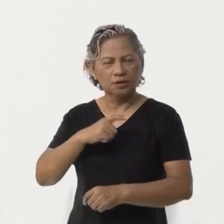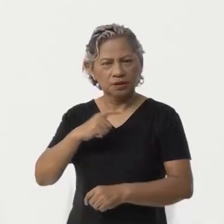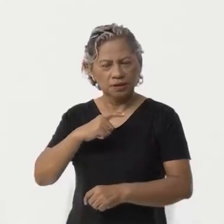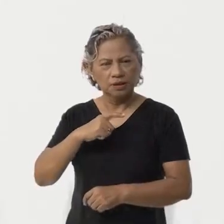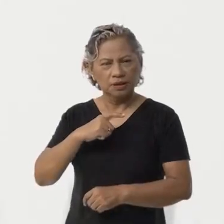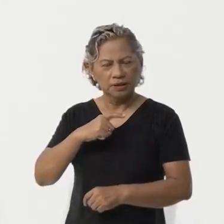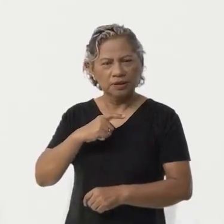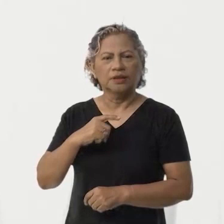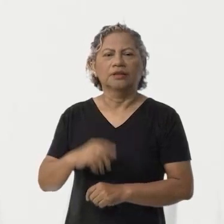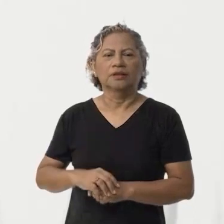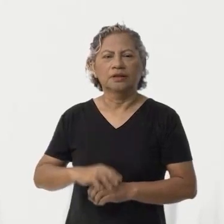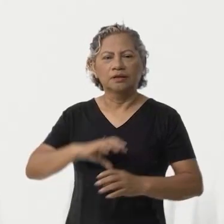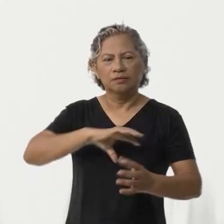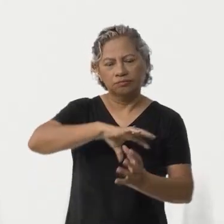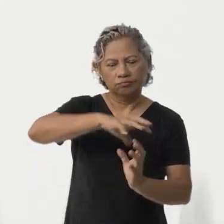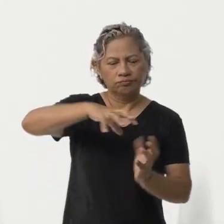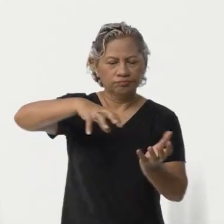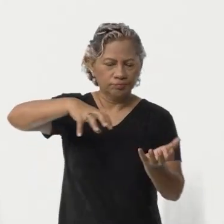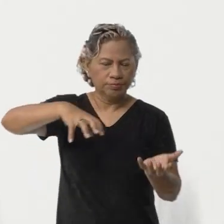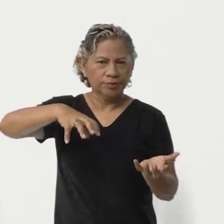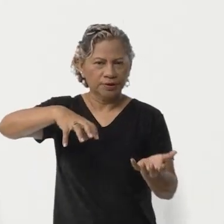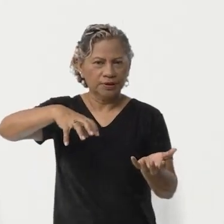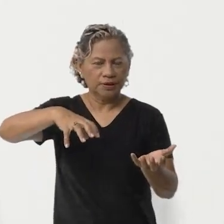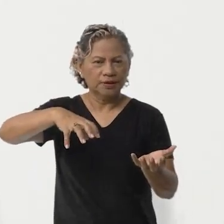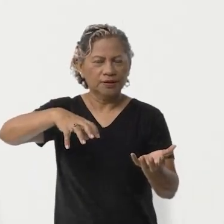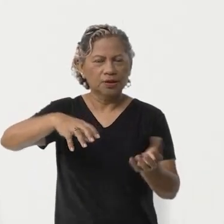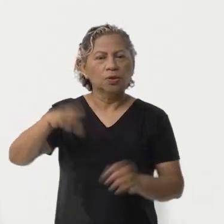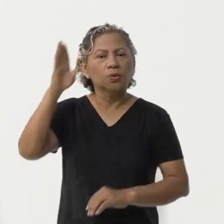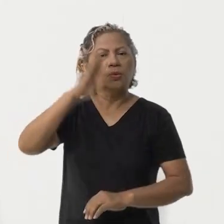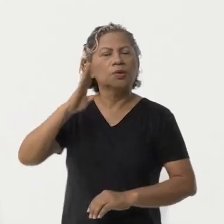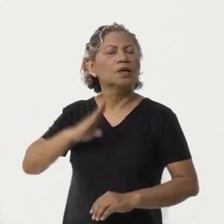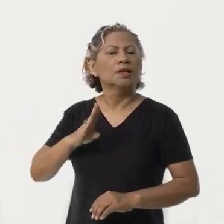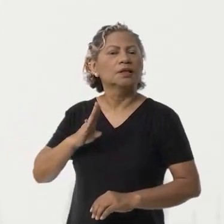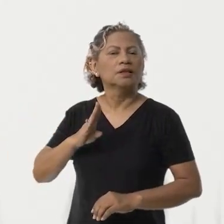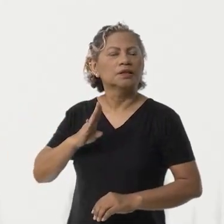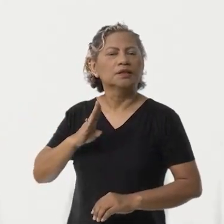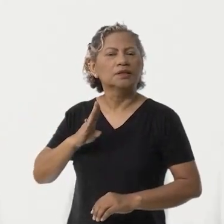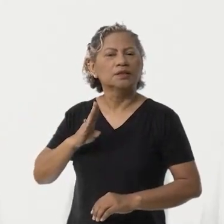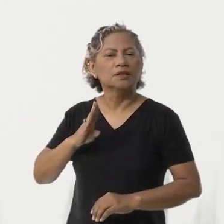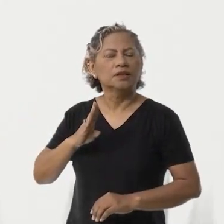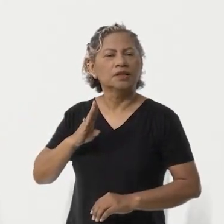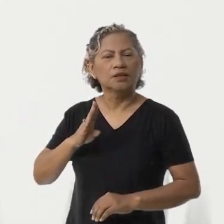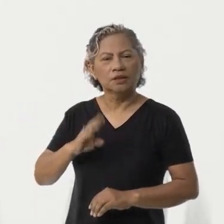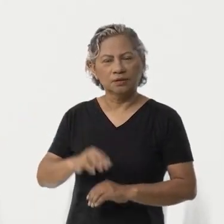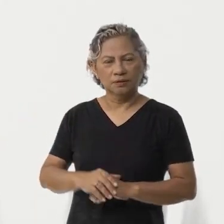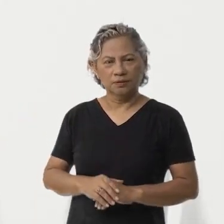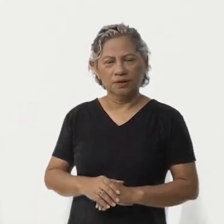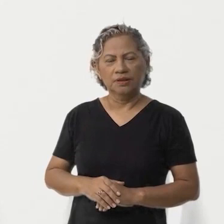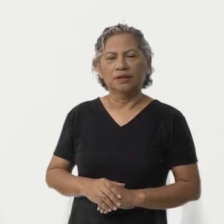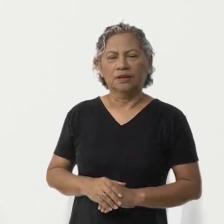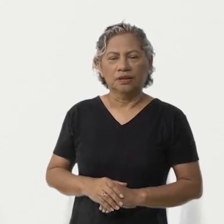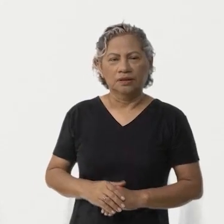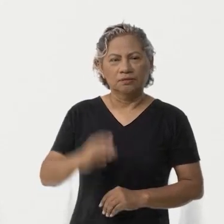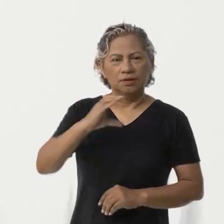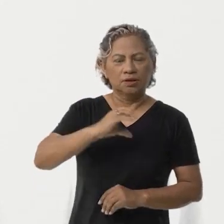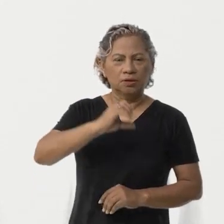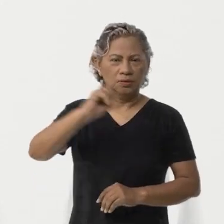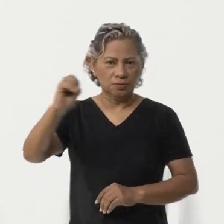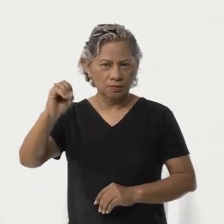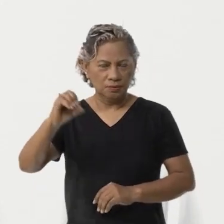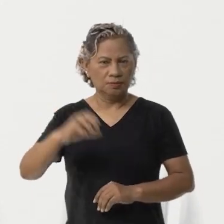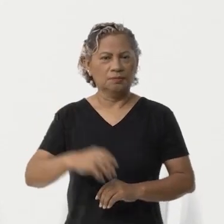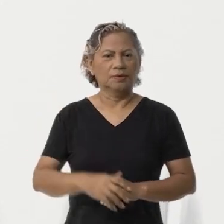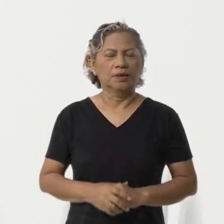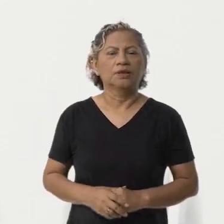hemisférios. O território brasileiro está localizado a oeste, ok? Do meridiano de